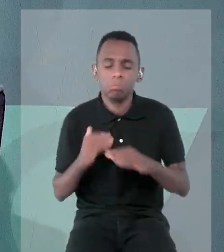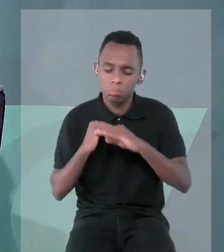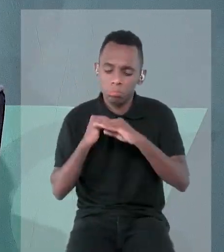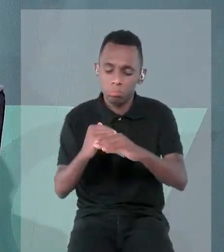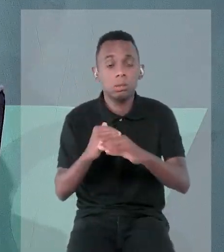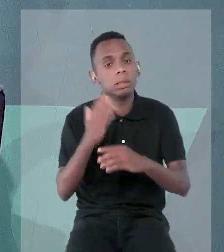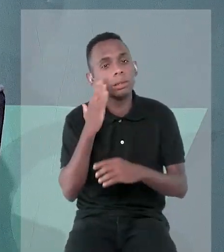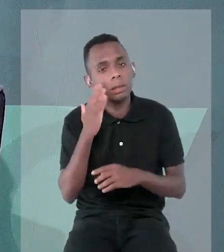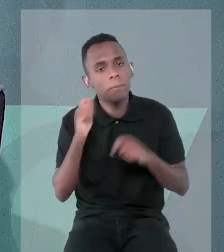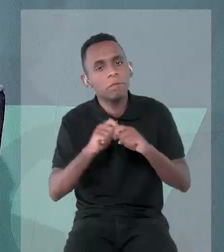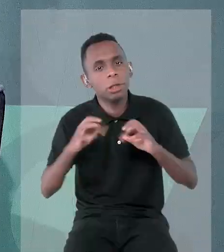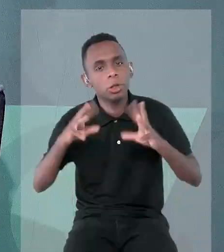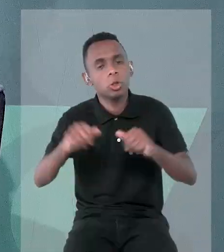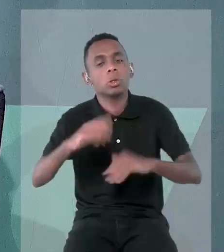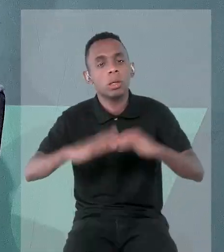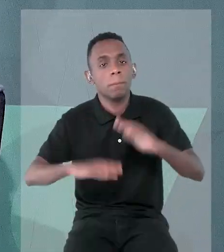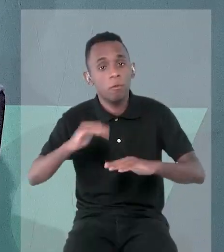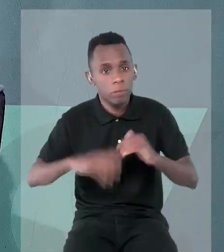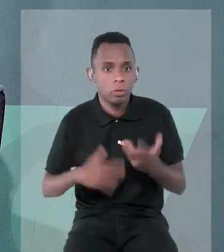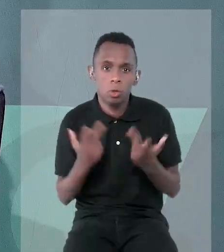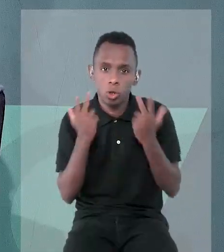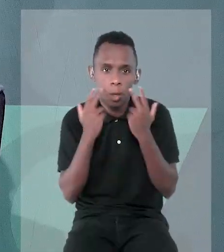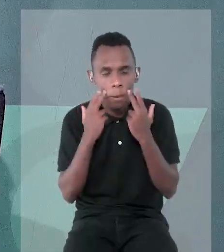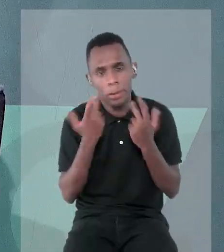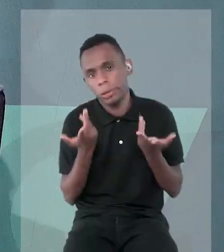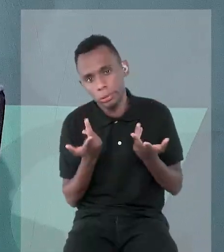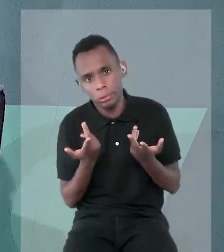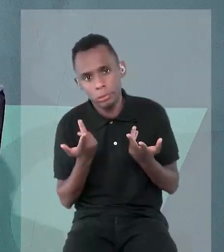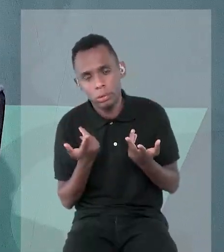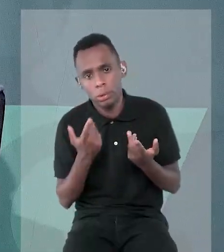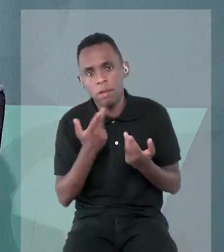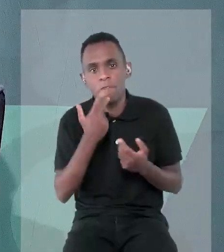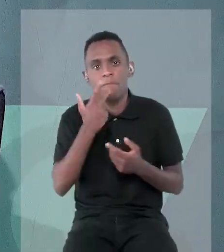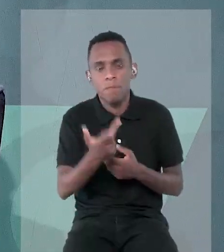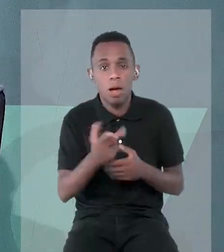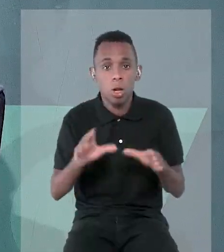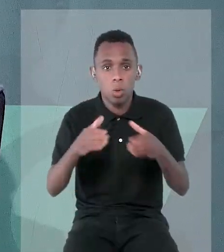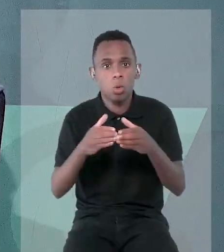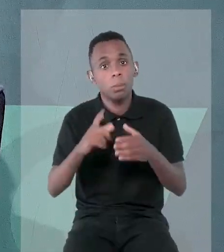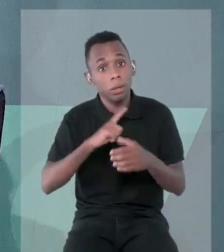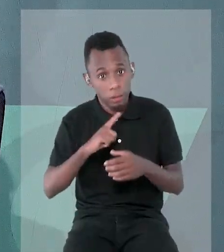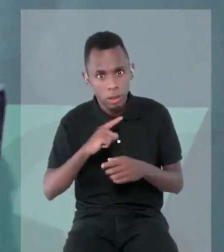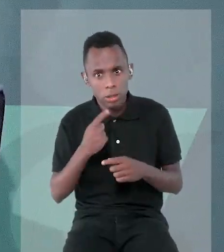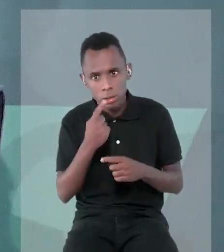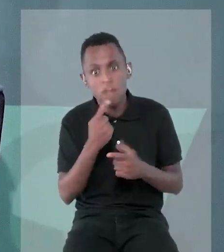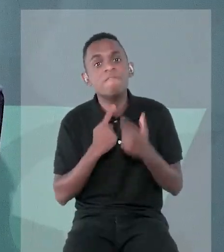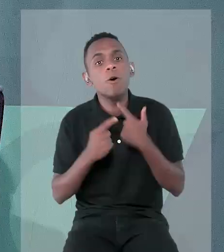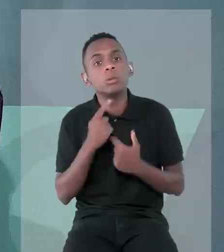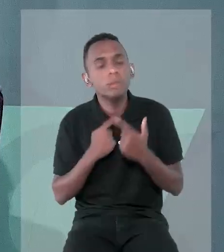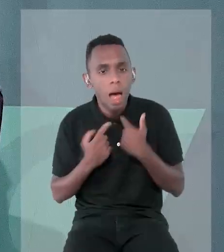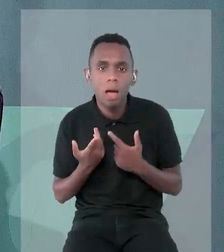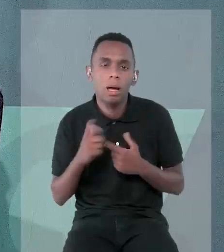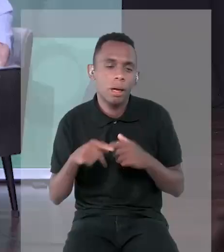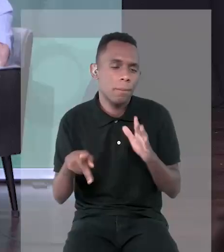Instituto Terra sabe fazer todas essas profissões. Normalmente, quando você fala com grupos que têm esse tipo de ambição,